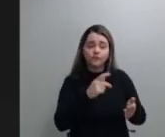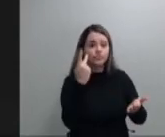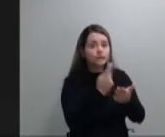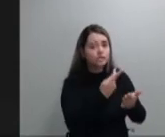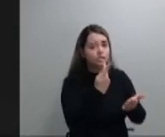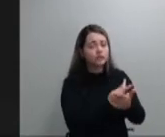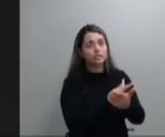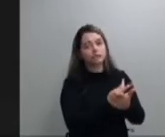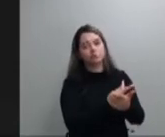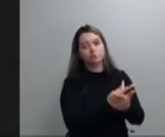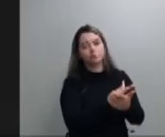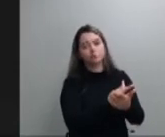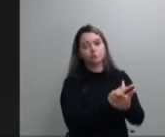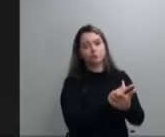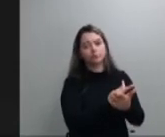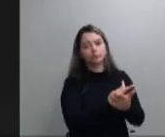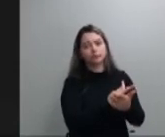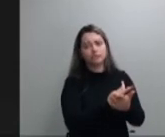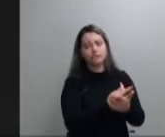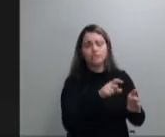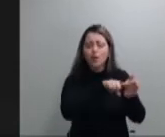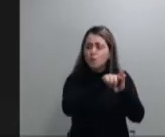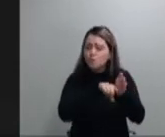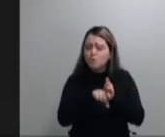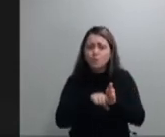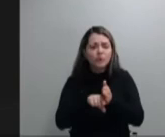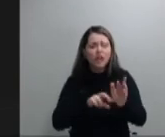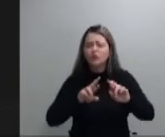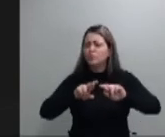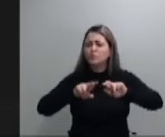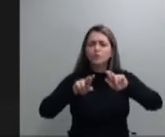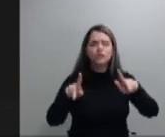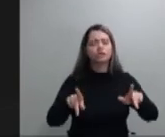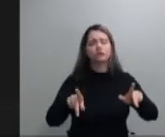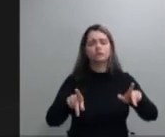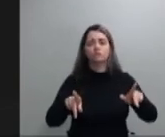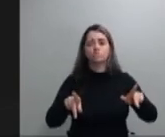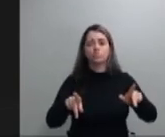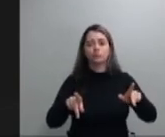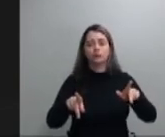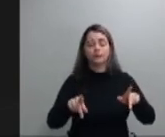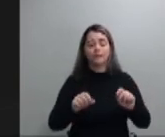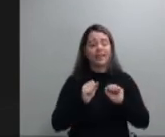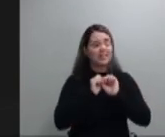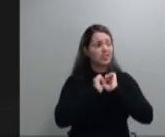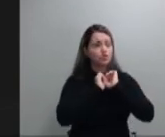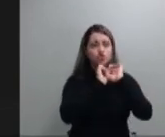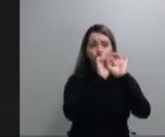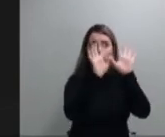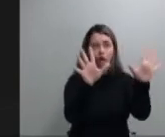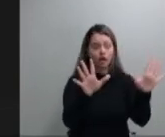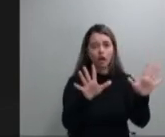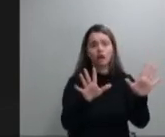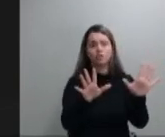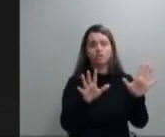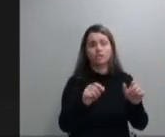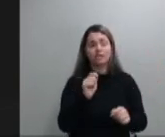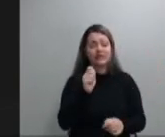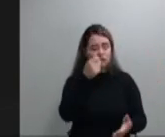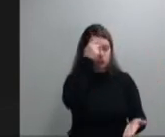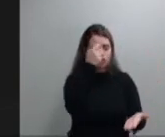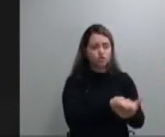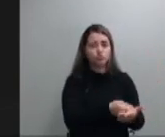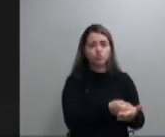equivocada a questão é outra ele não decidiu isso claramente se vê do acordo que ele decidiu coisa diversa